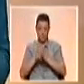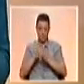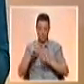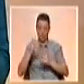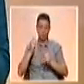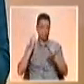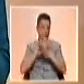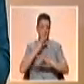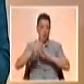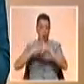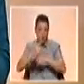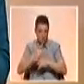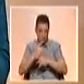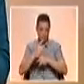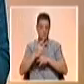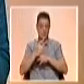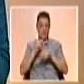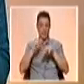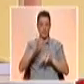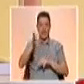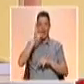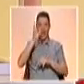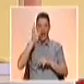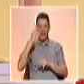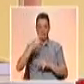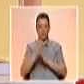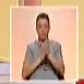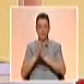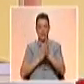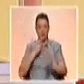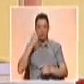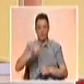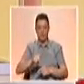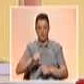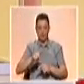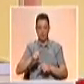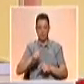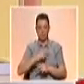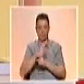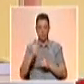depois noutra utilização. A água que nós vemos em casa que podemos reaproveitar e não reaproveitamos de uma forma geral?